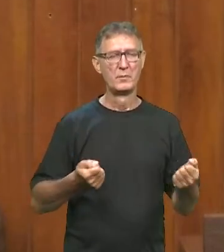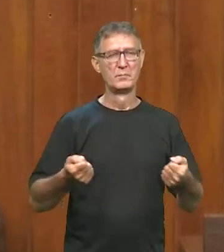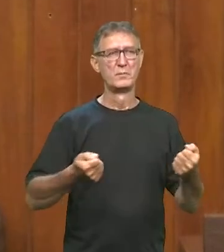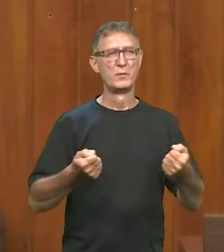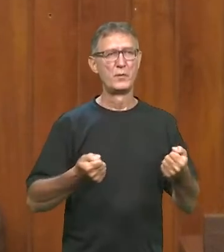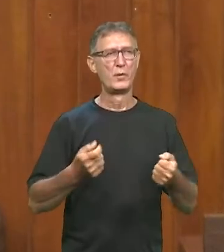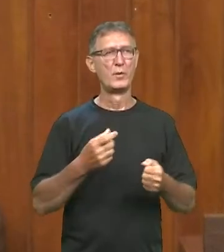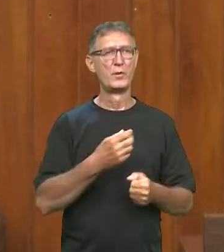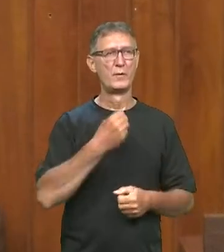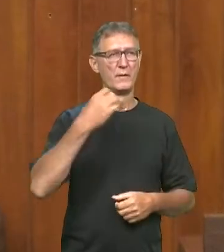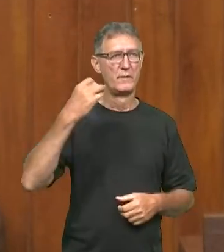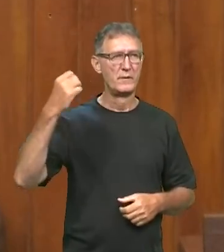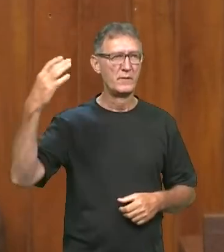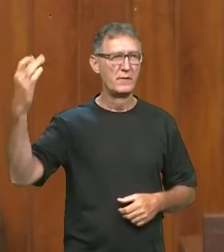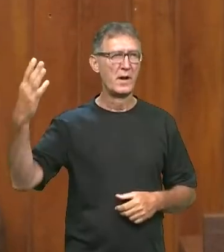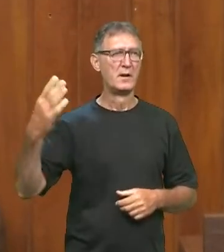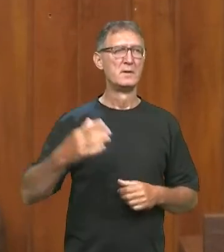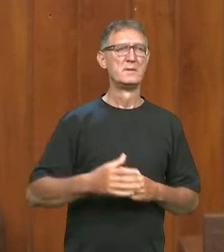É viagens,